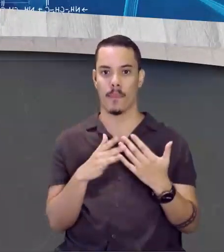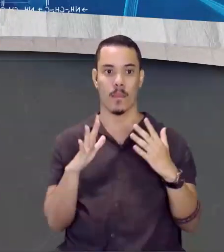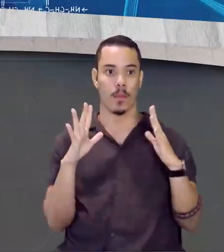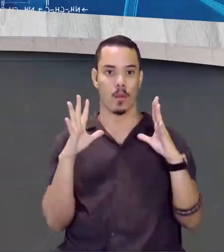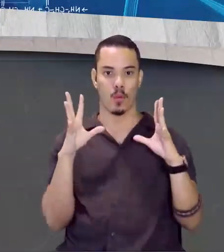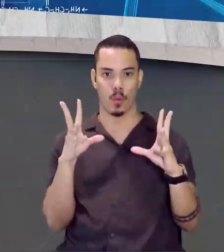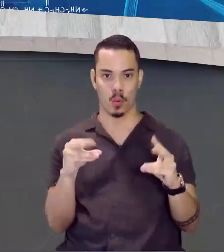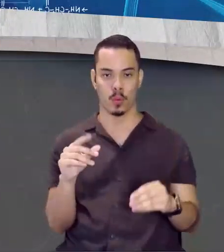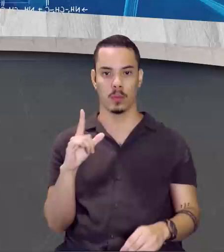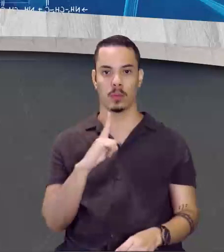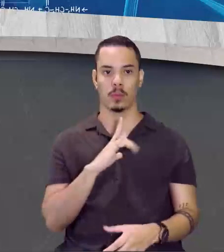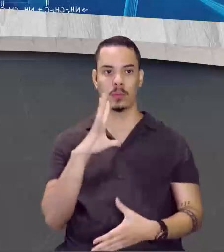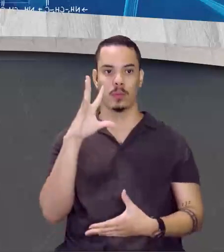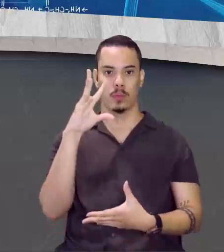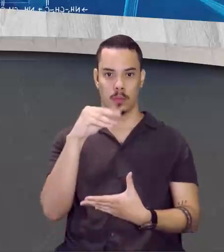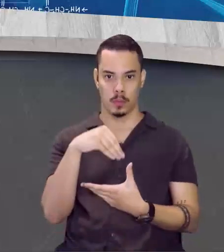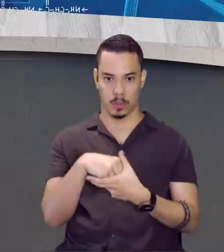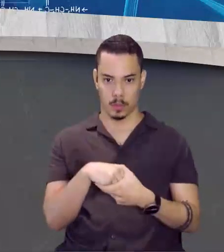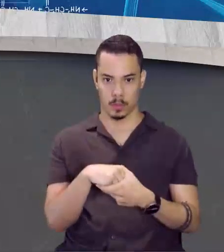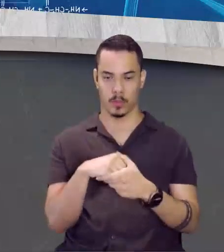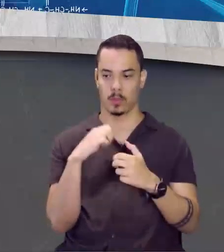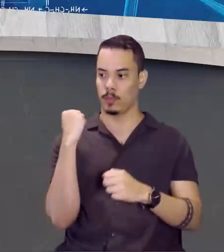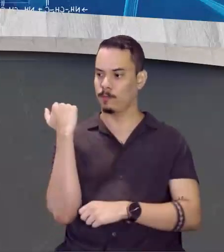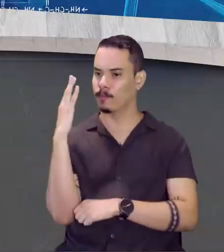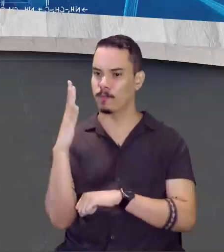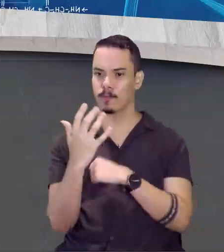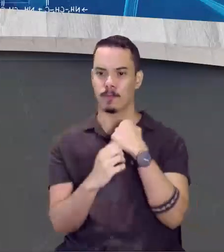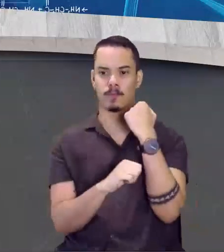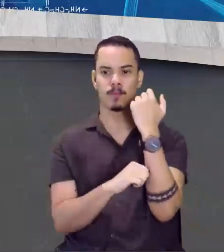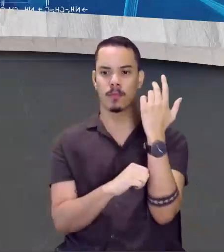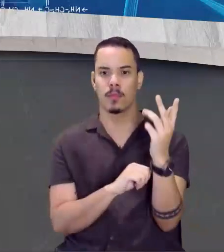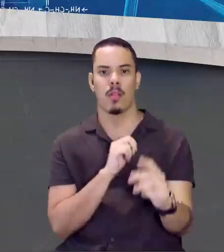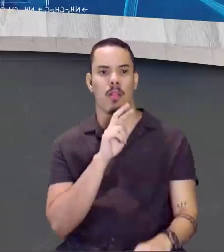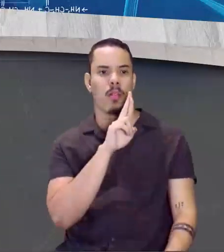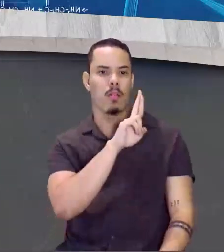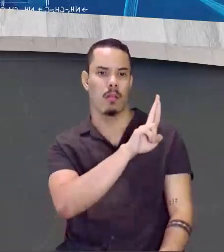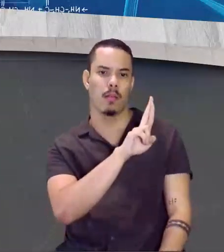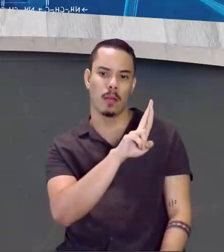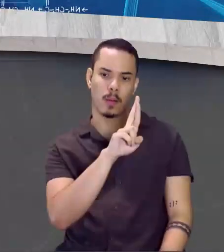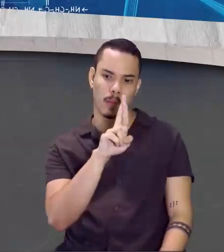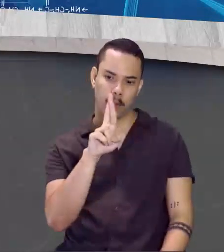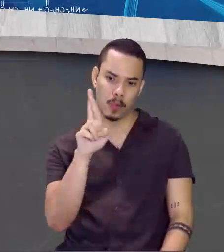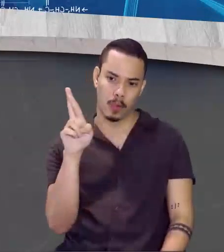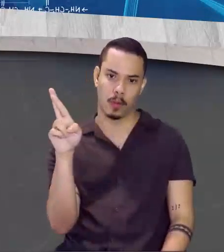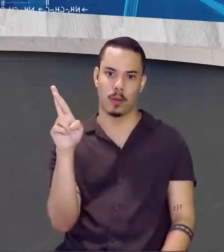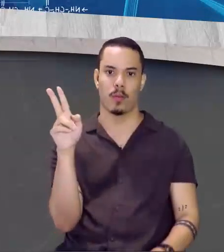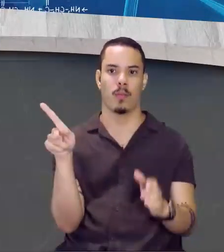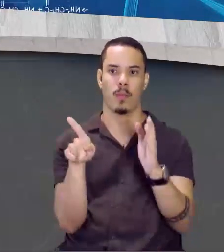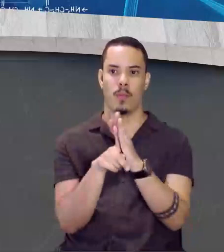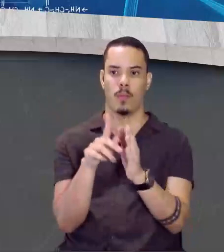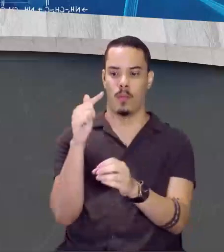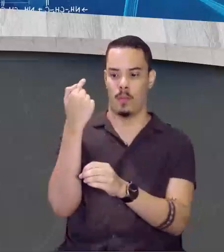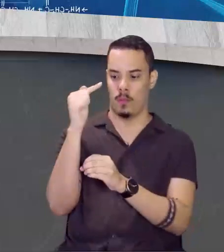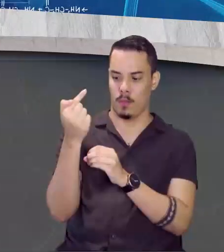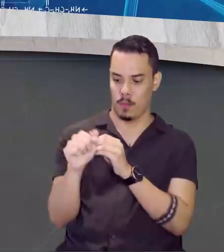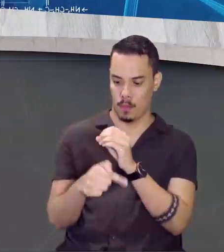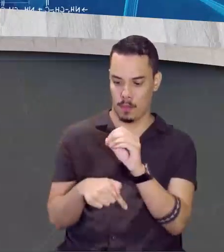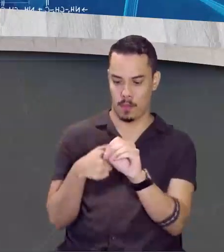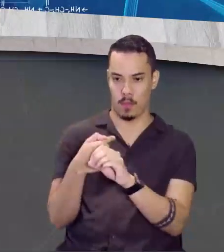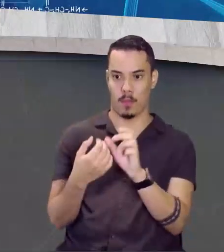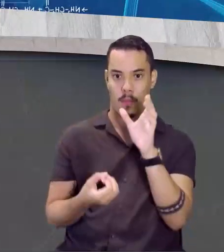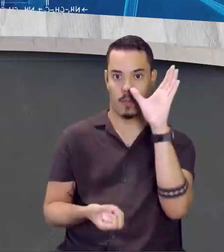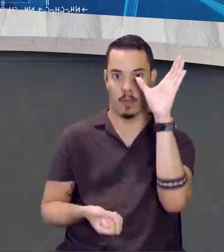químicos que existem na natureza, são eles responsáveis, os seus átomos, pela formação